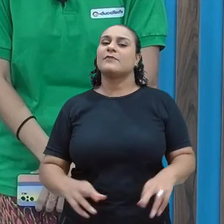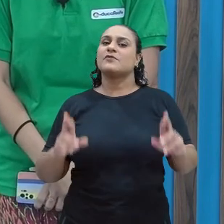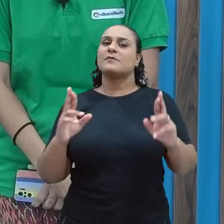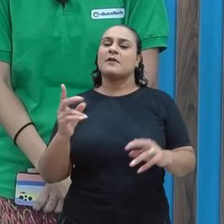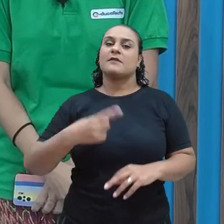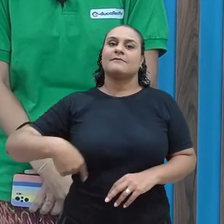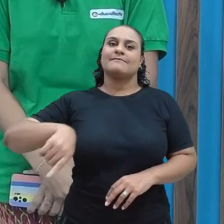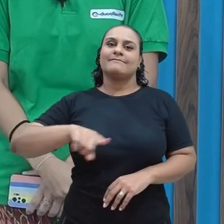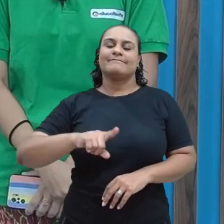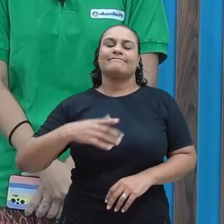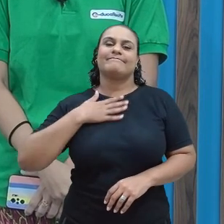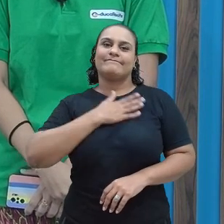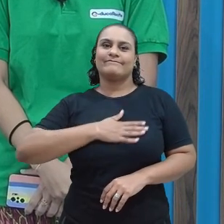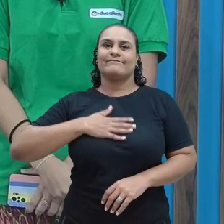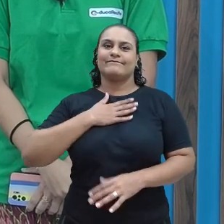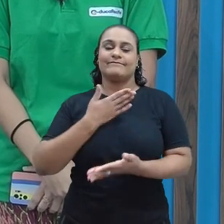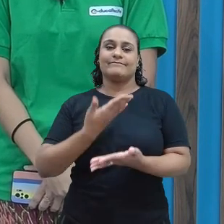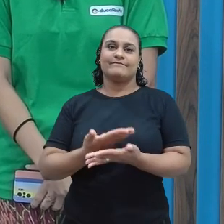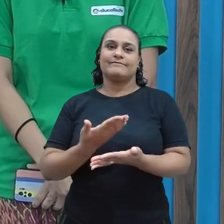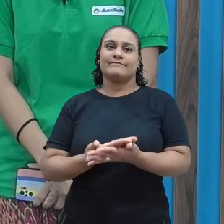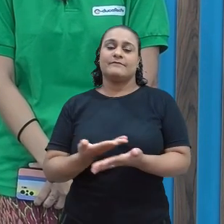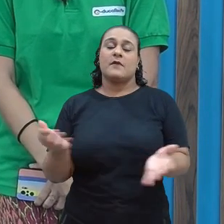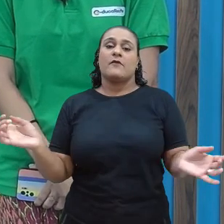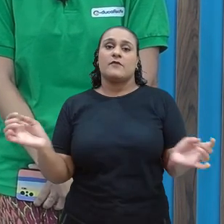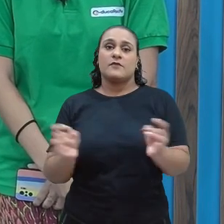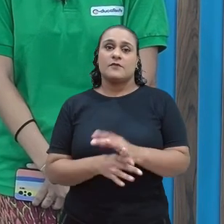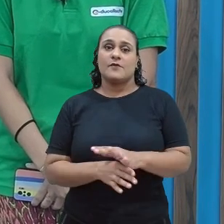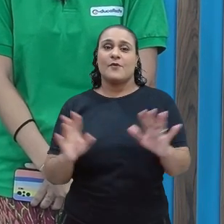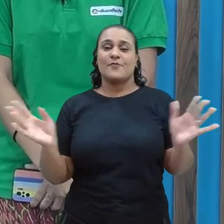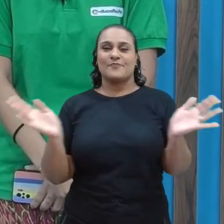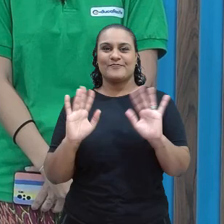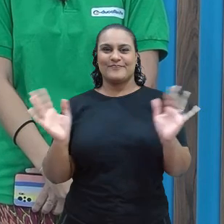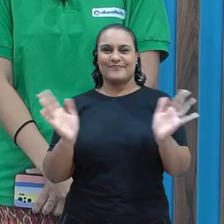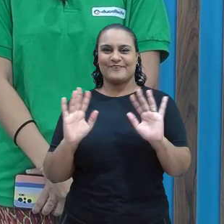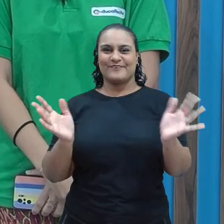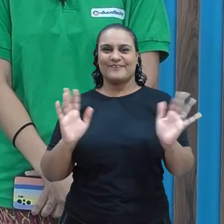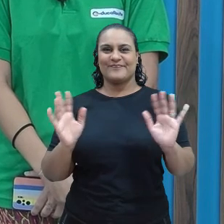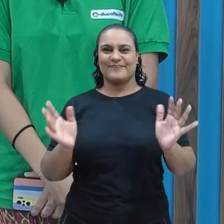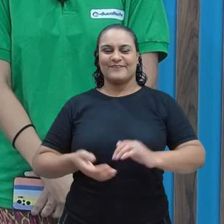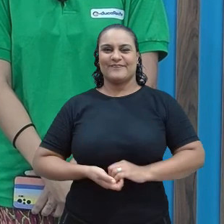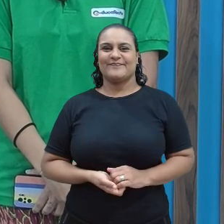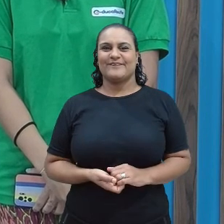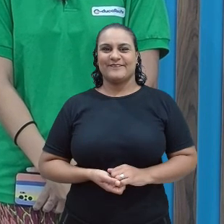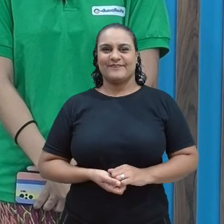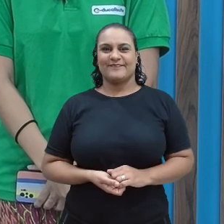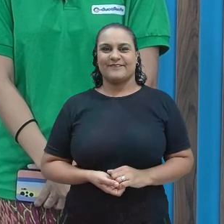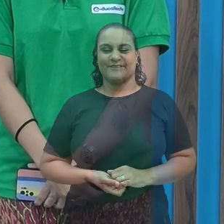que vocês tenham gostado da aula. Eu vou ficando por aqui e até a próxima aula. Tchau, tchau!